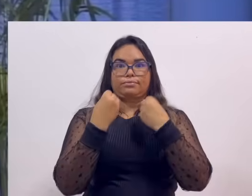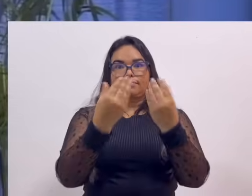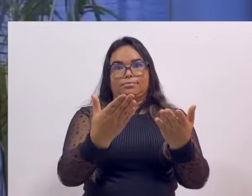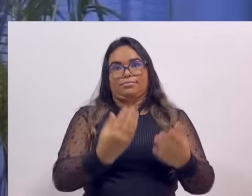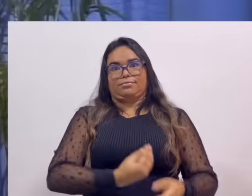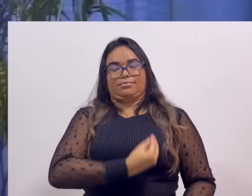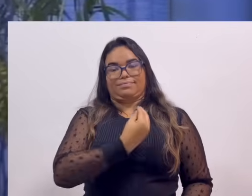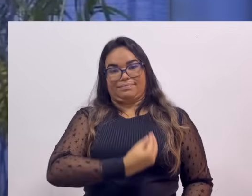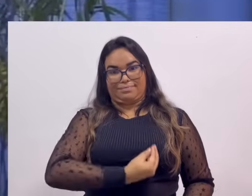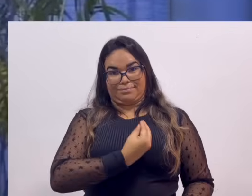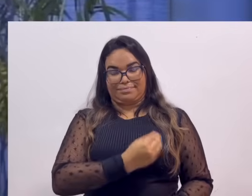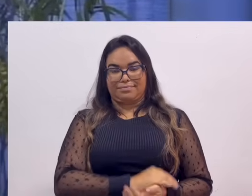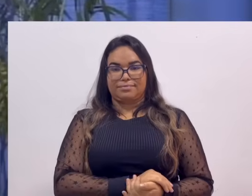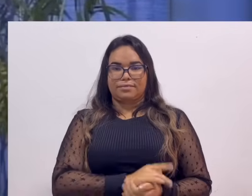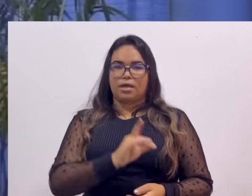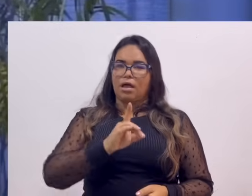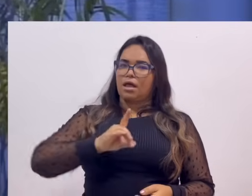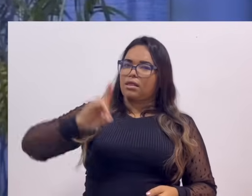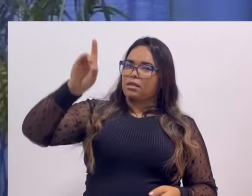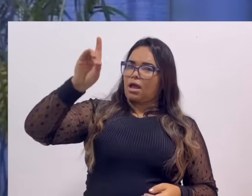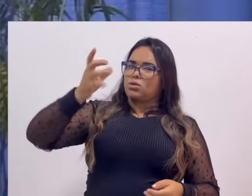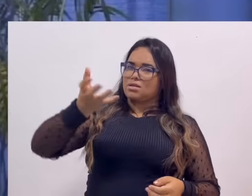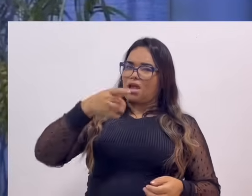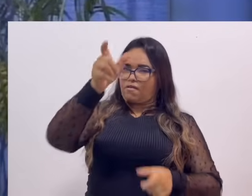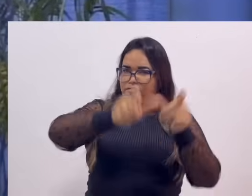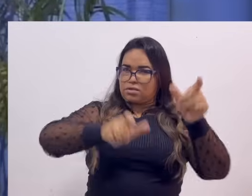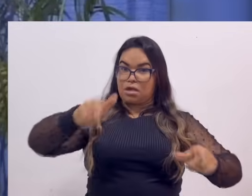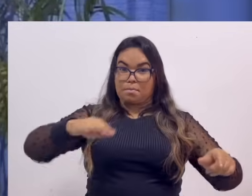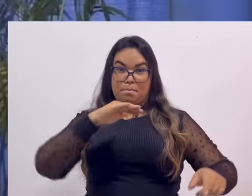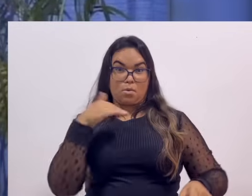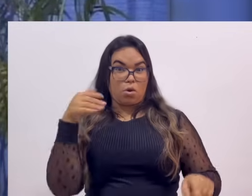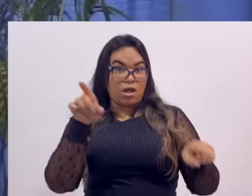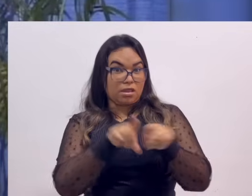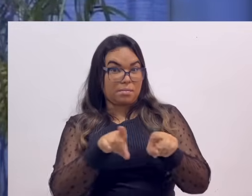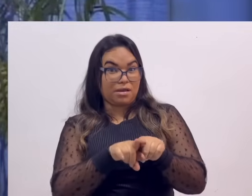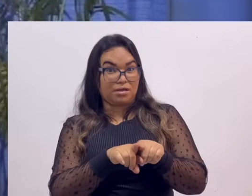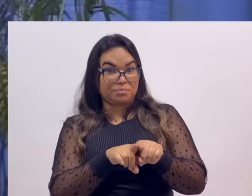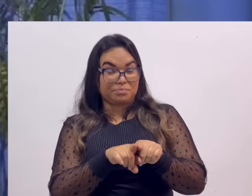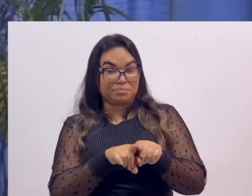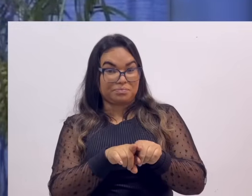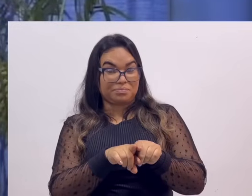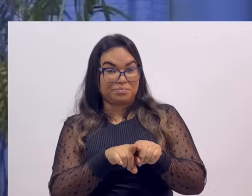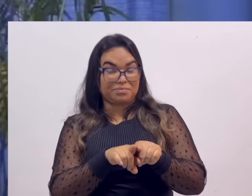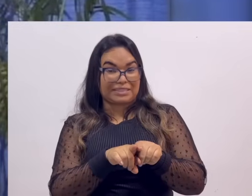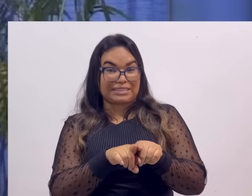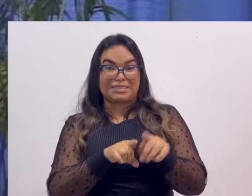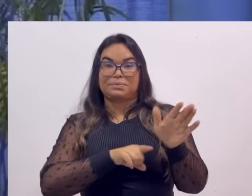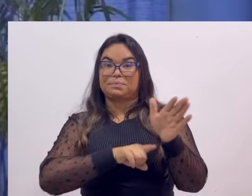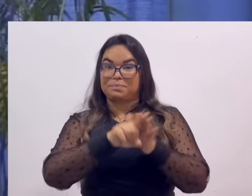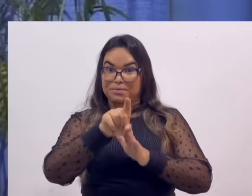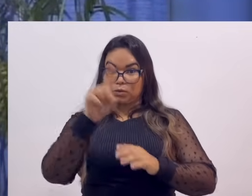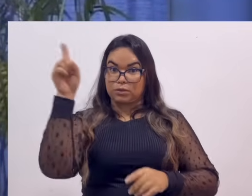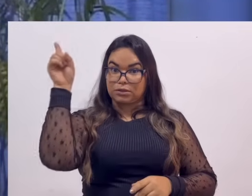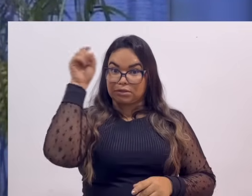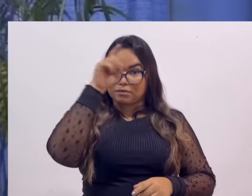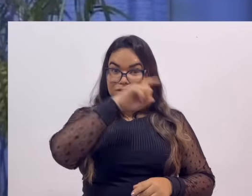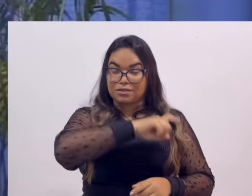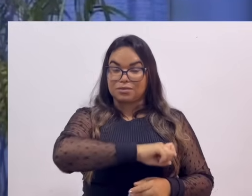Será que Ele exige a sua morte também? Agora, esta é uma pergunta difícil.